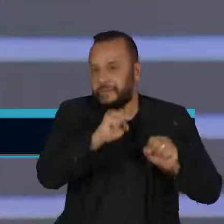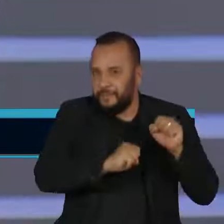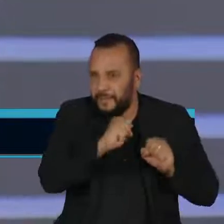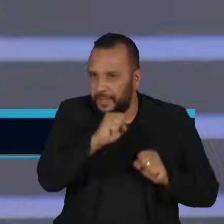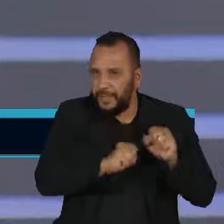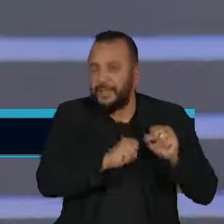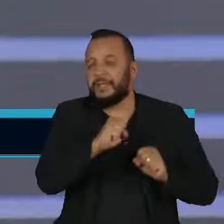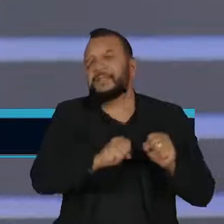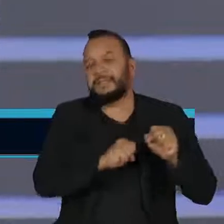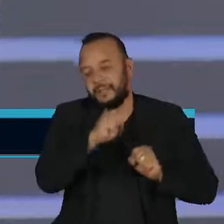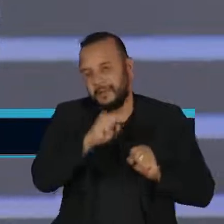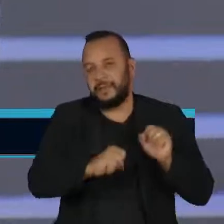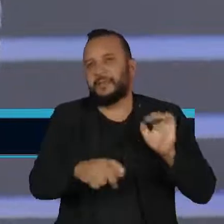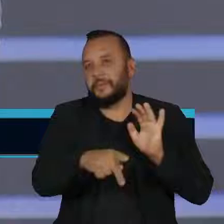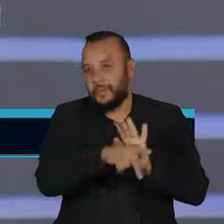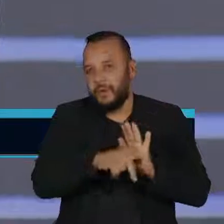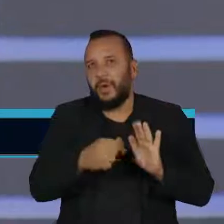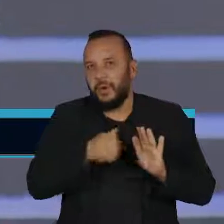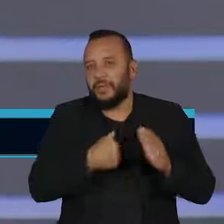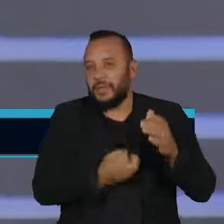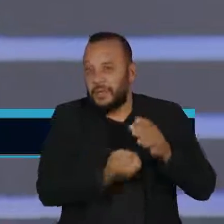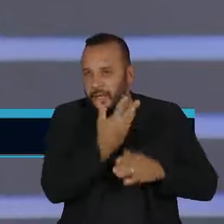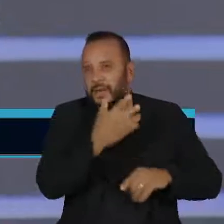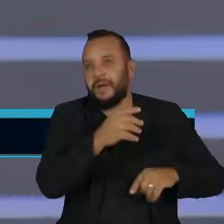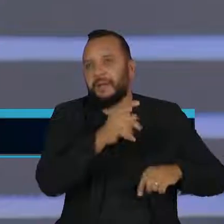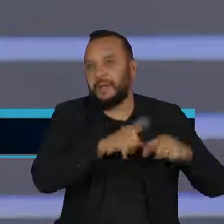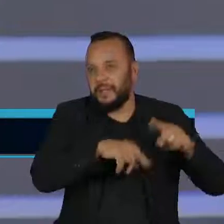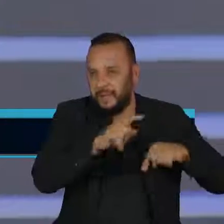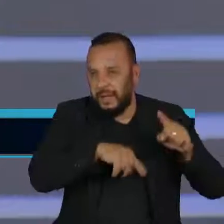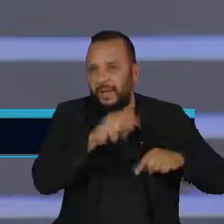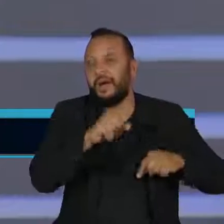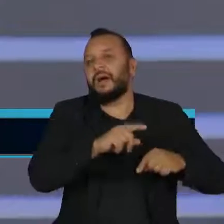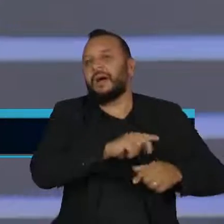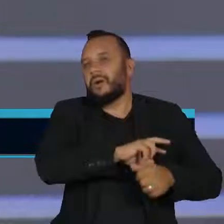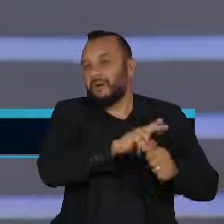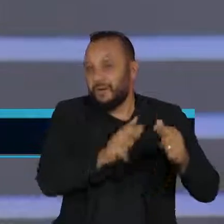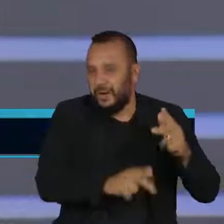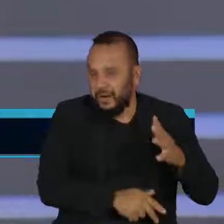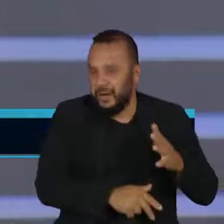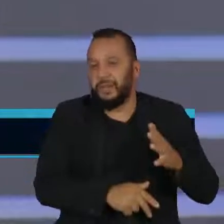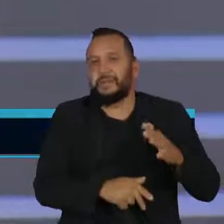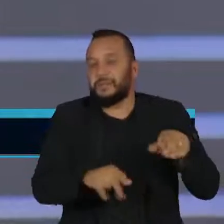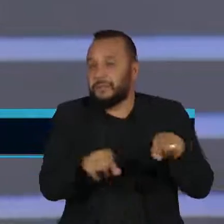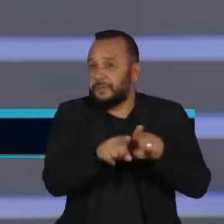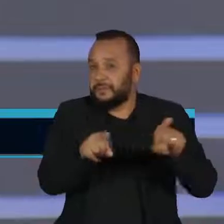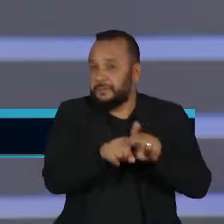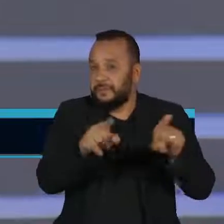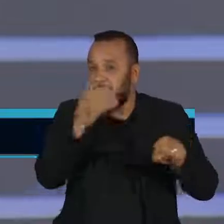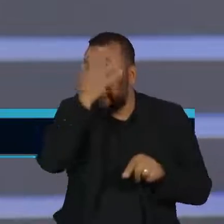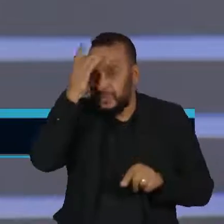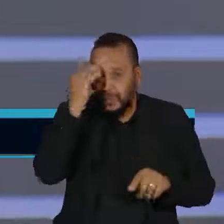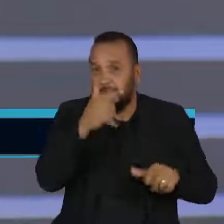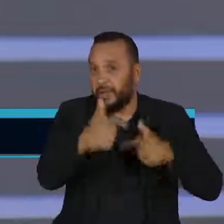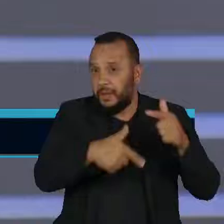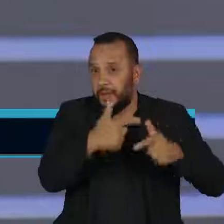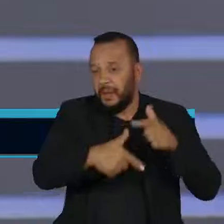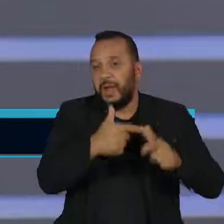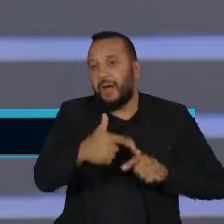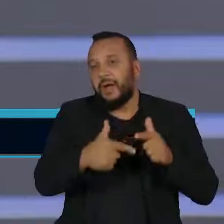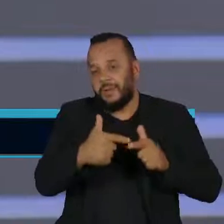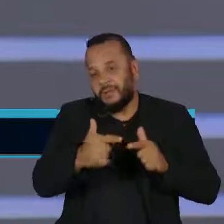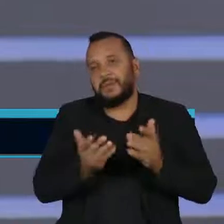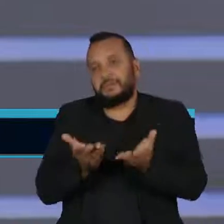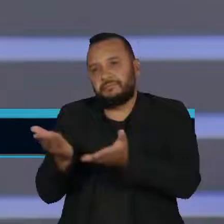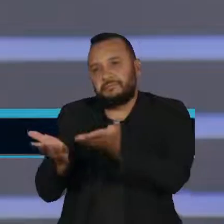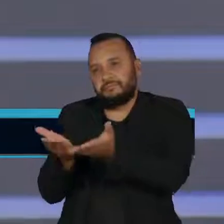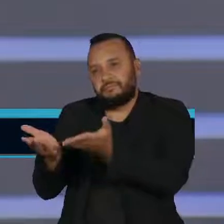produtores, certo? De equipamentos, de bens, etc., de gente que prestava serviço a esse grande